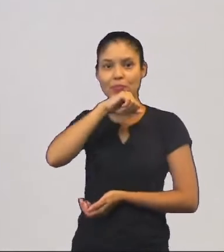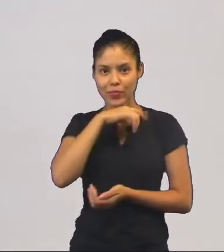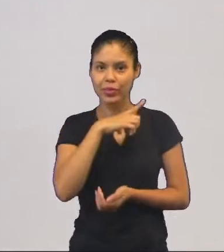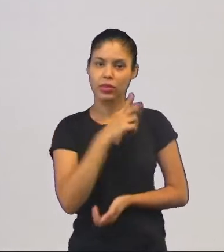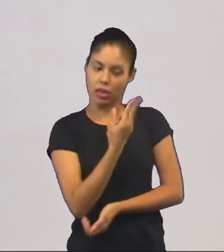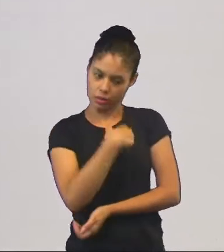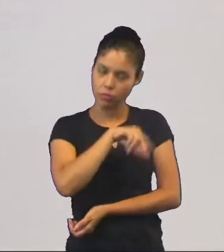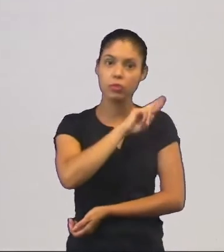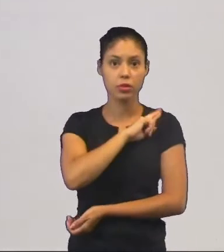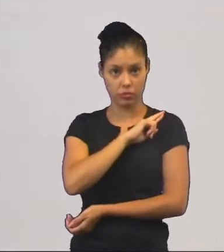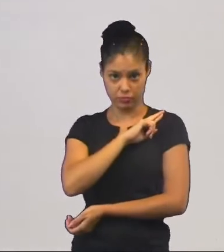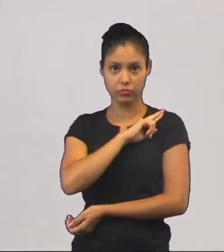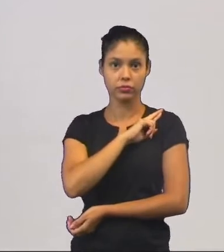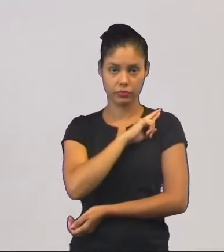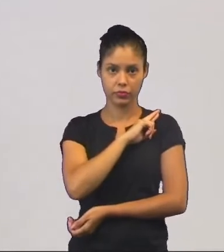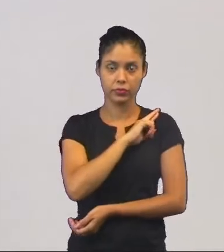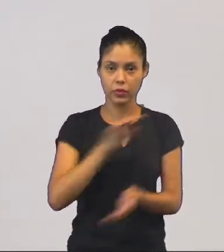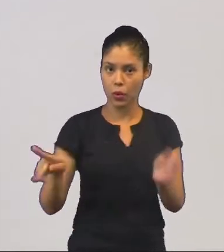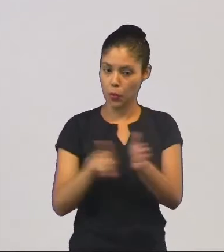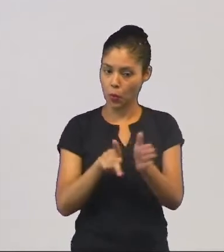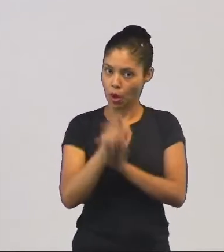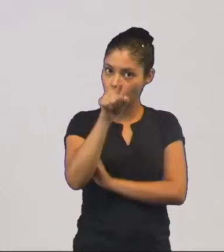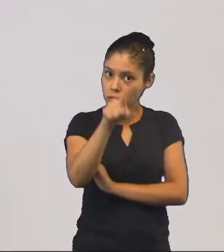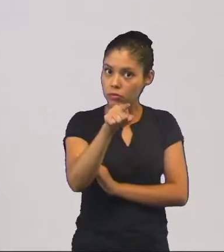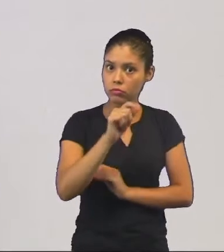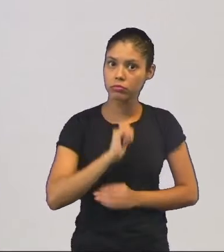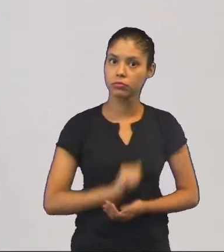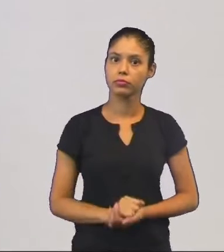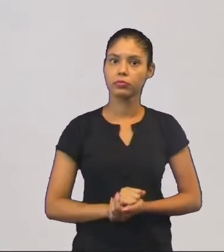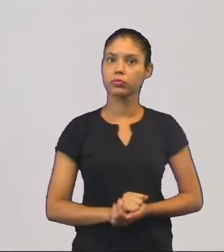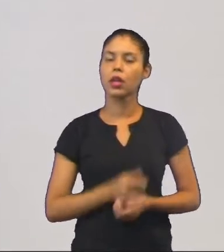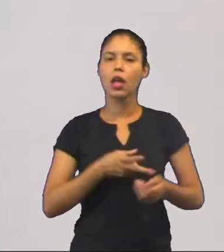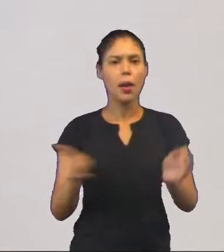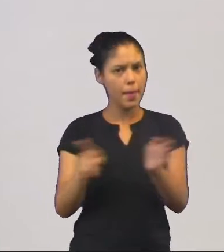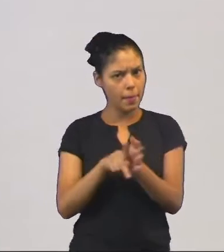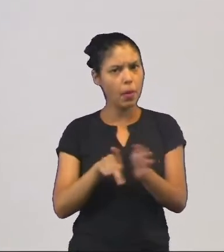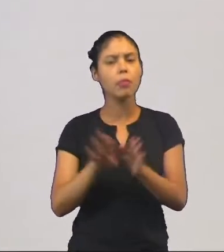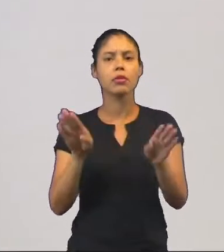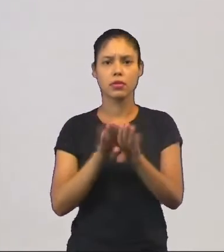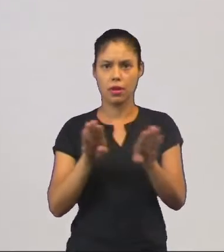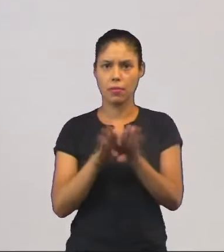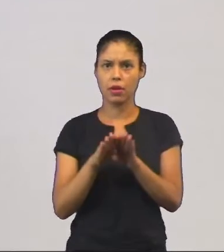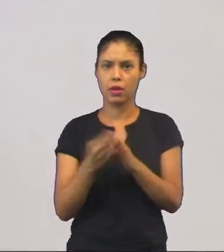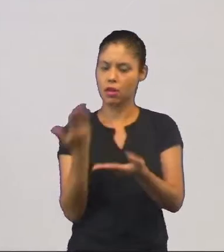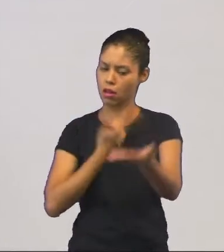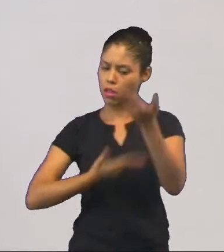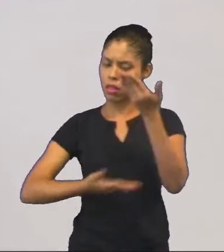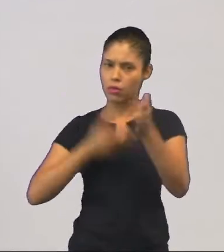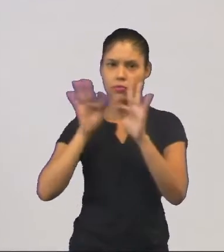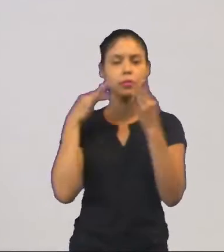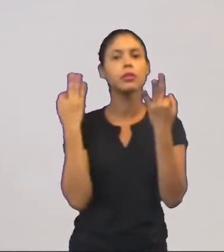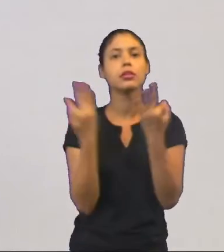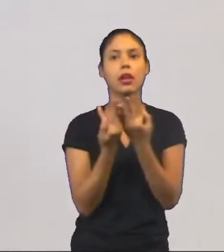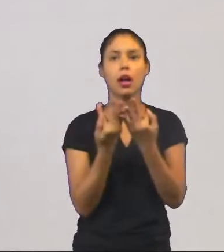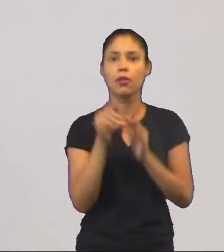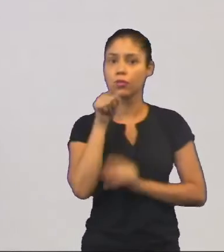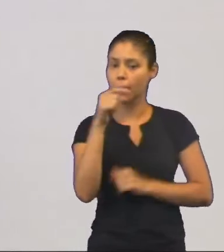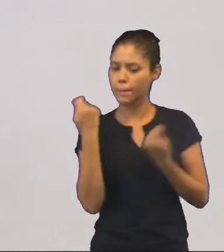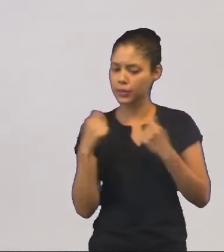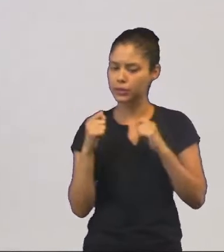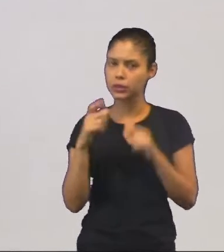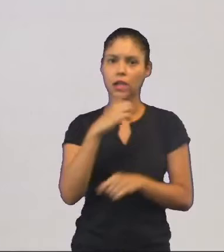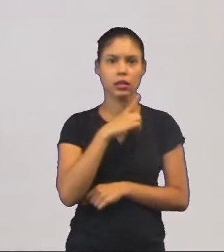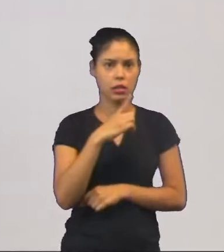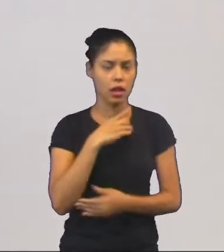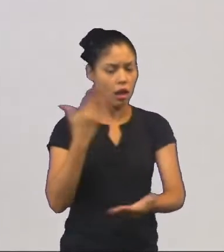têm responsabilidades em relação a você. E, obviamente, que nessa relação familiar,